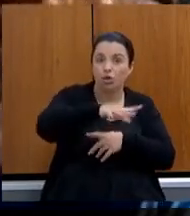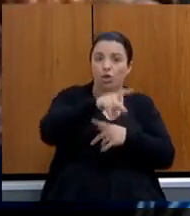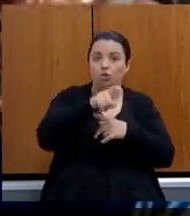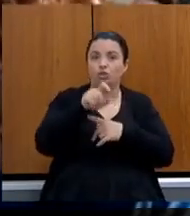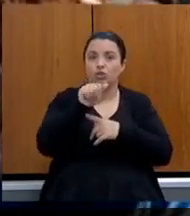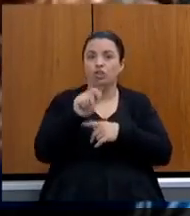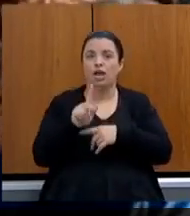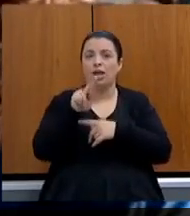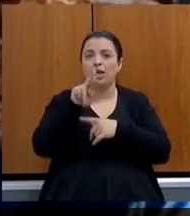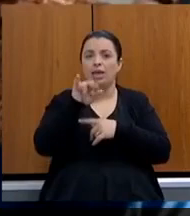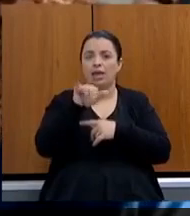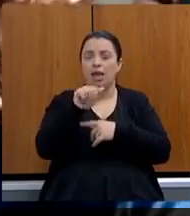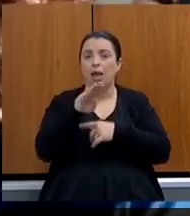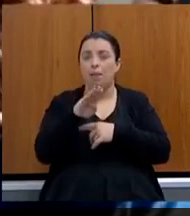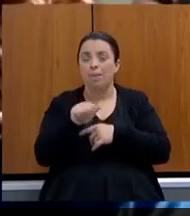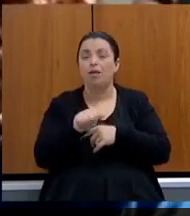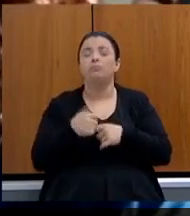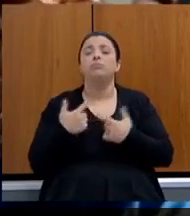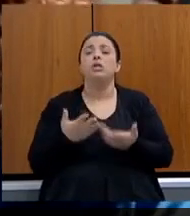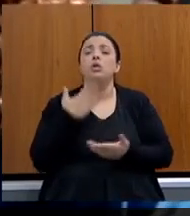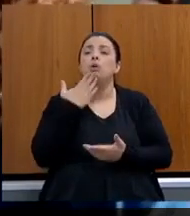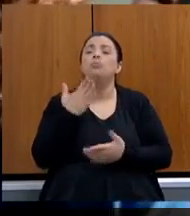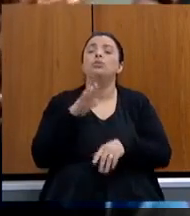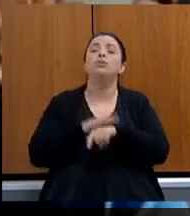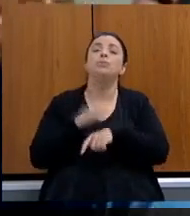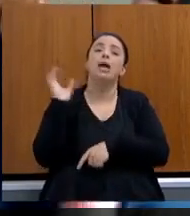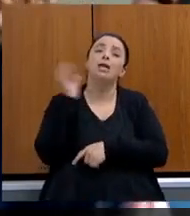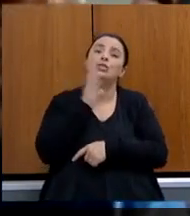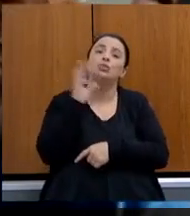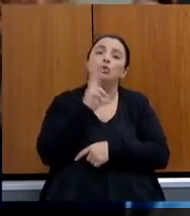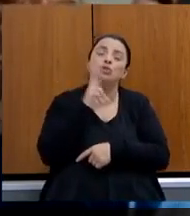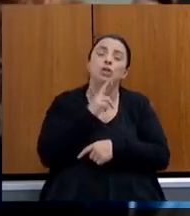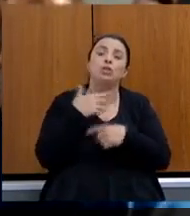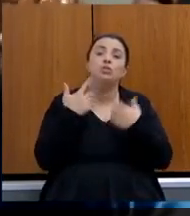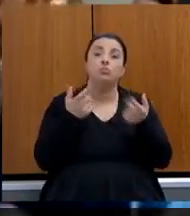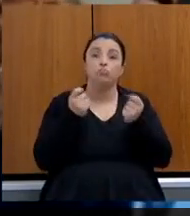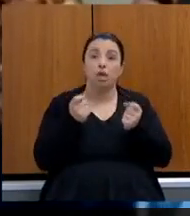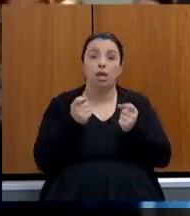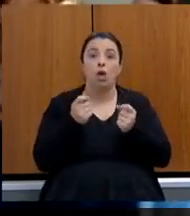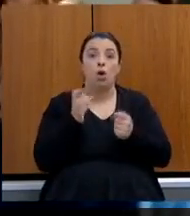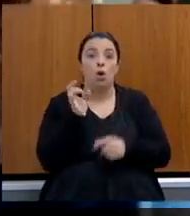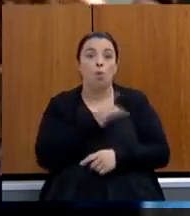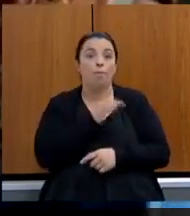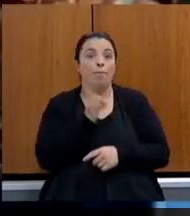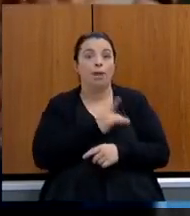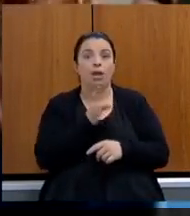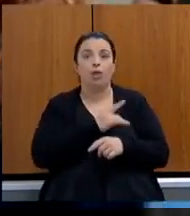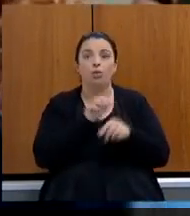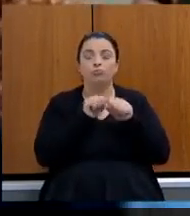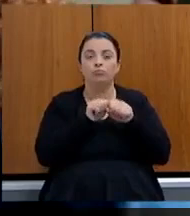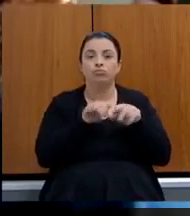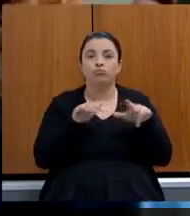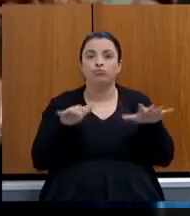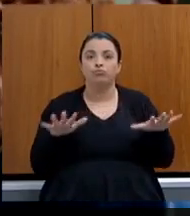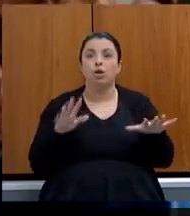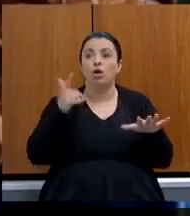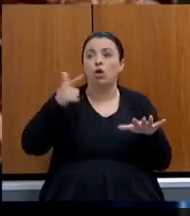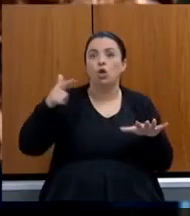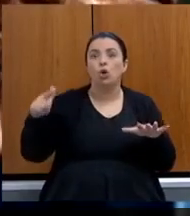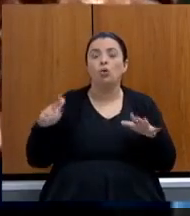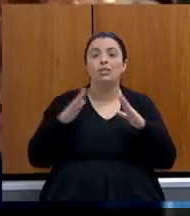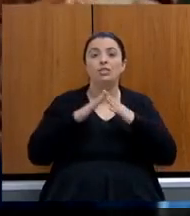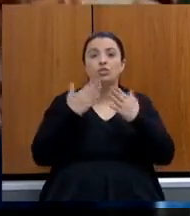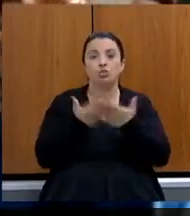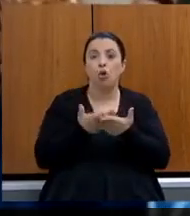dos pedidos mais urgentes secretária porque esse a questão do Medo se espalhou nas demais escolas do estado dentro do território